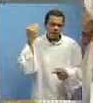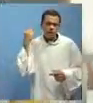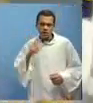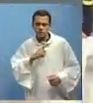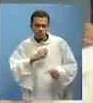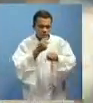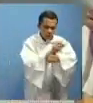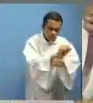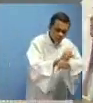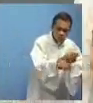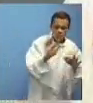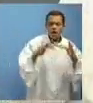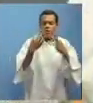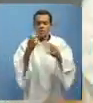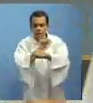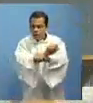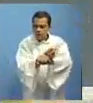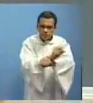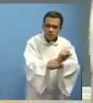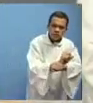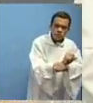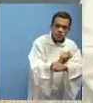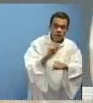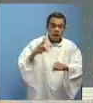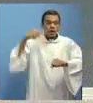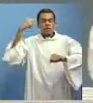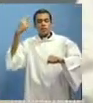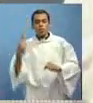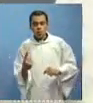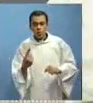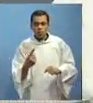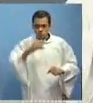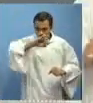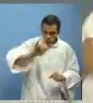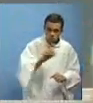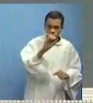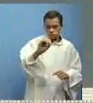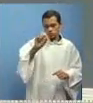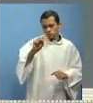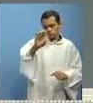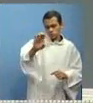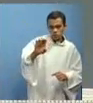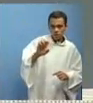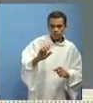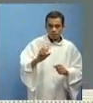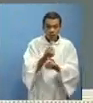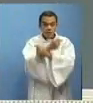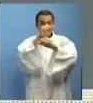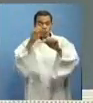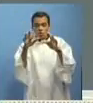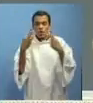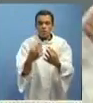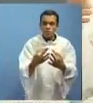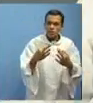porque tinha o jogador que era muito bom ainda vai estudar o jogador vai ler josé também porque ele recebe esse nome